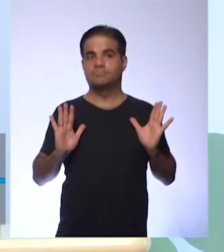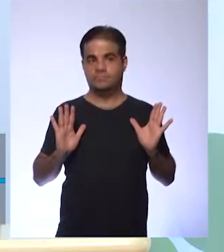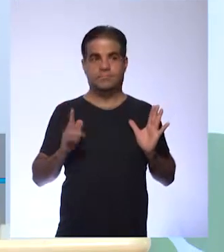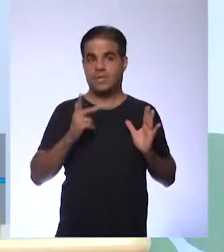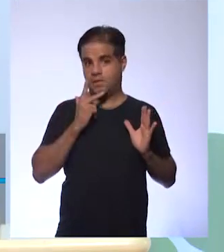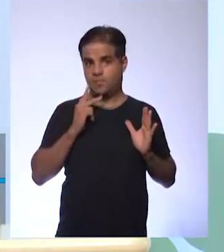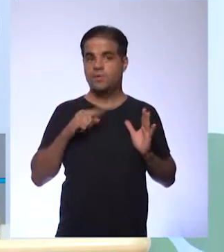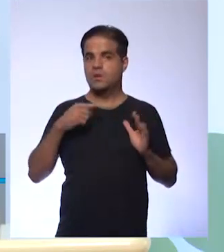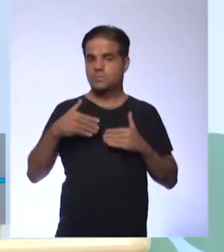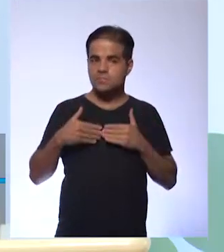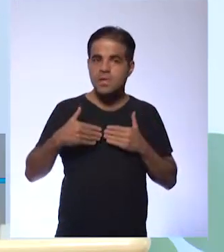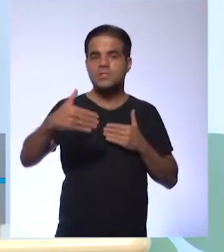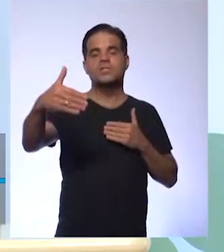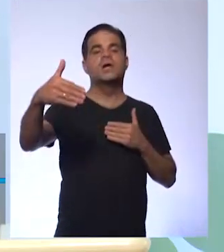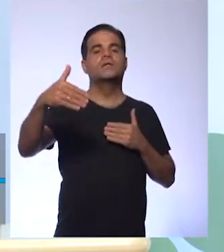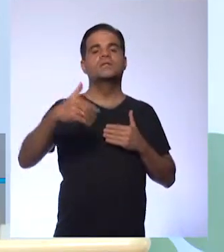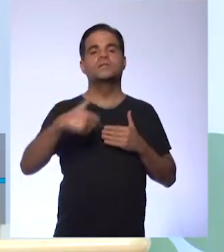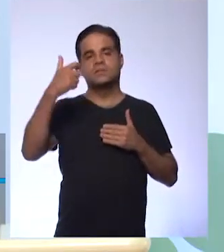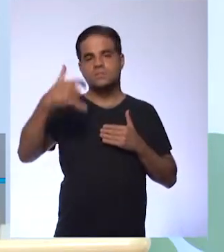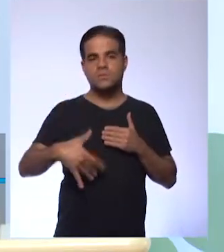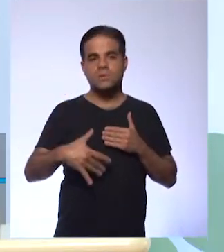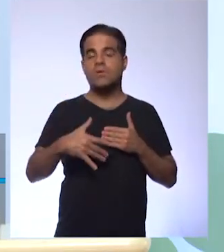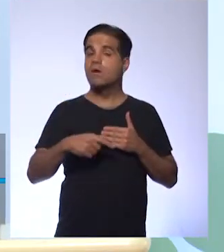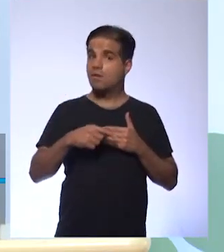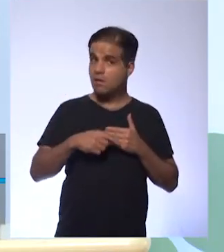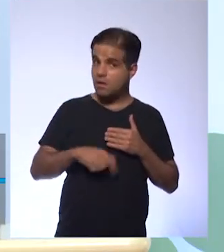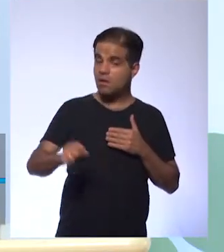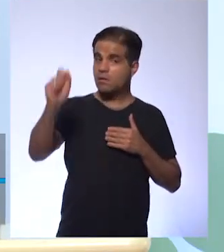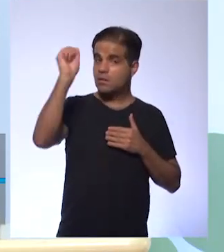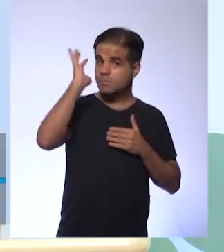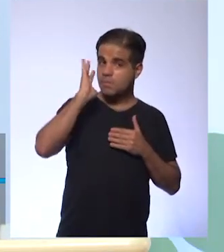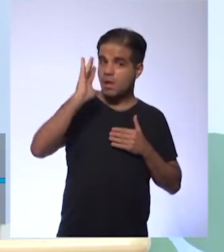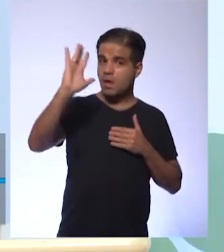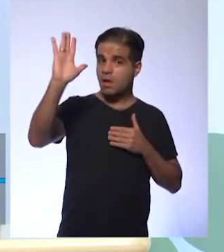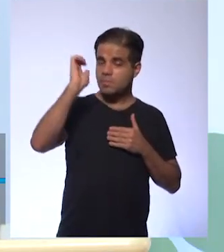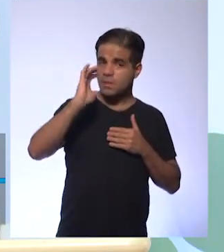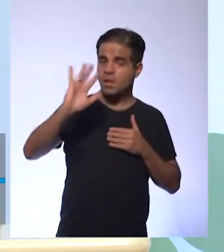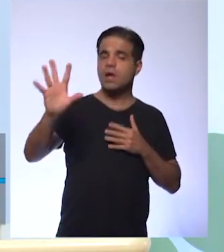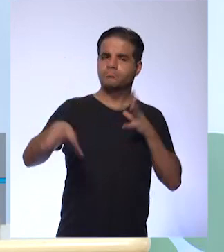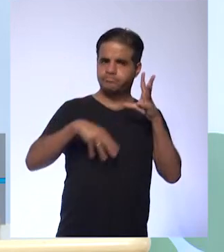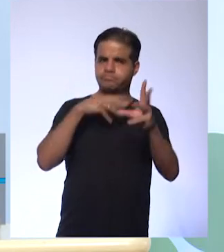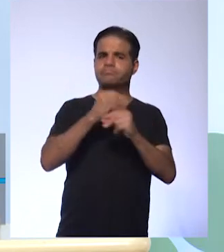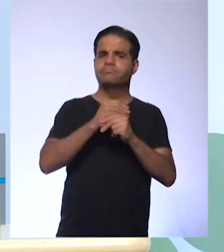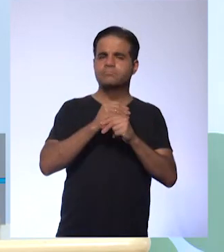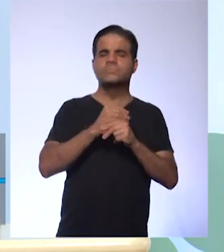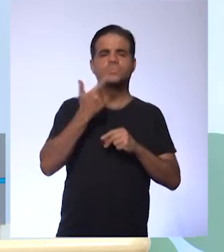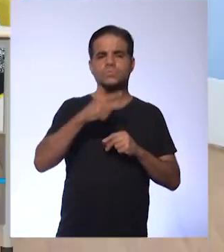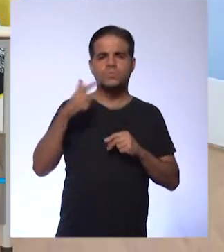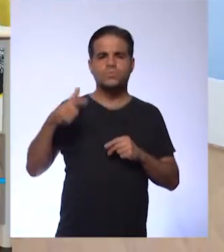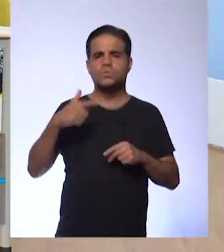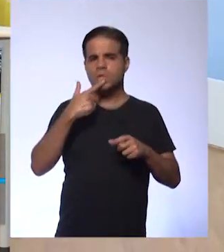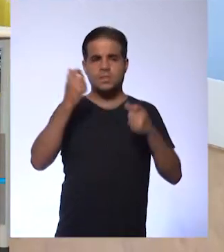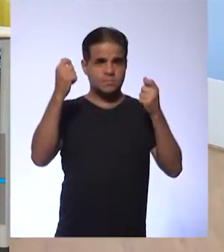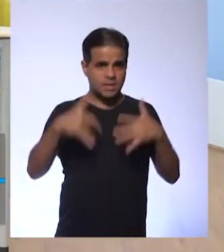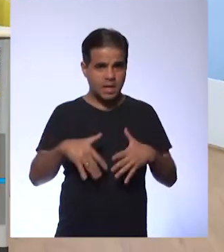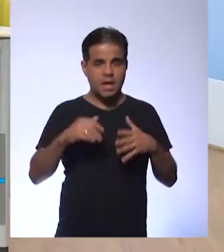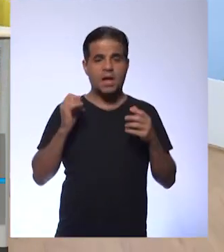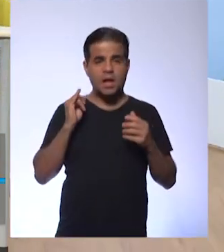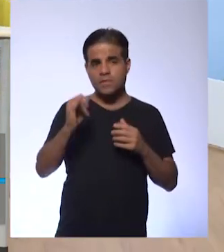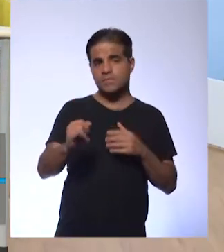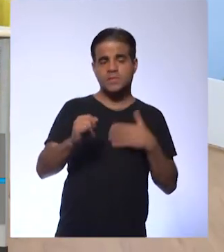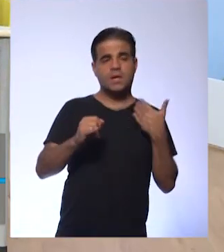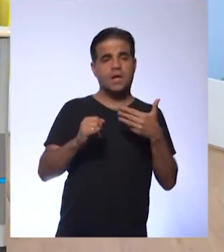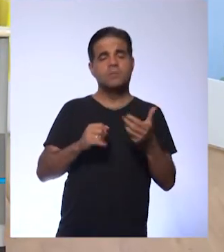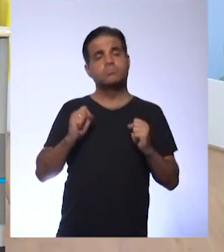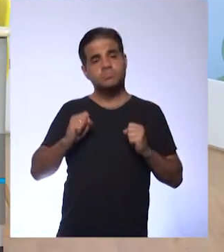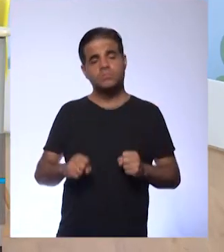já foi adiante, né? Ela já foi pensando. Sim, aí a gente também complementa. Os outros disseram que é para enfatizar,